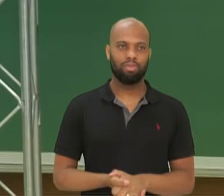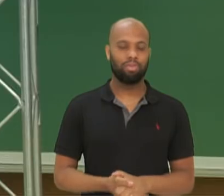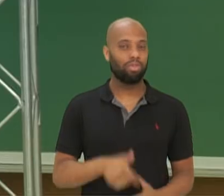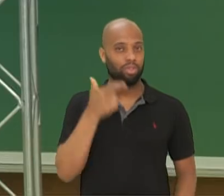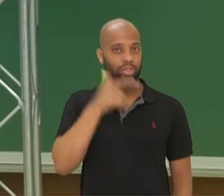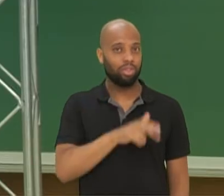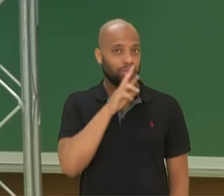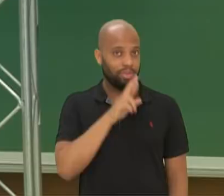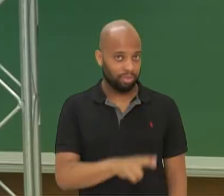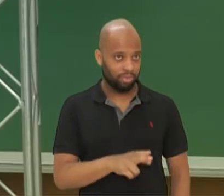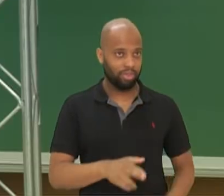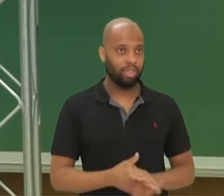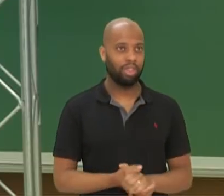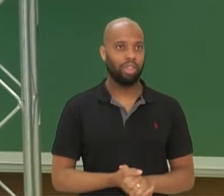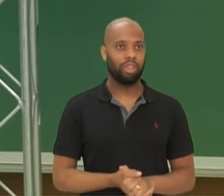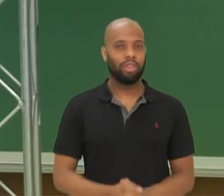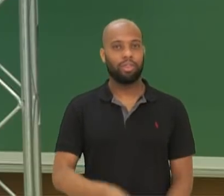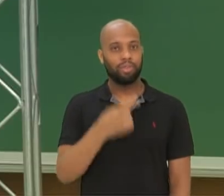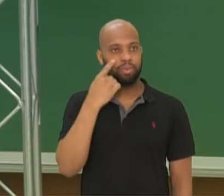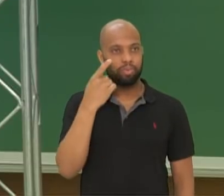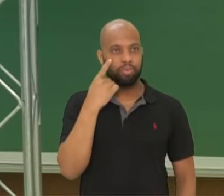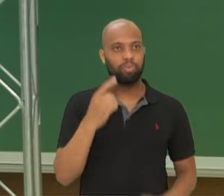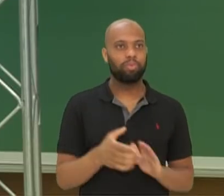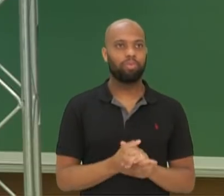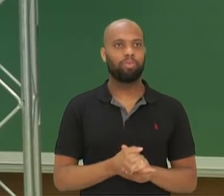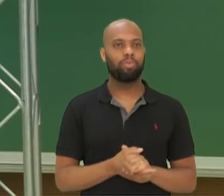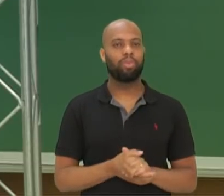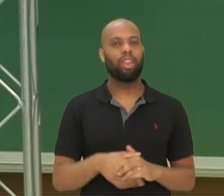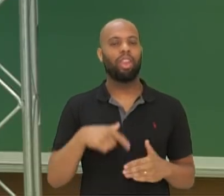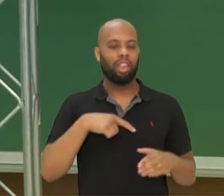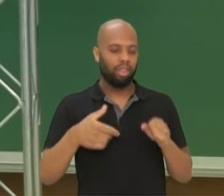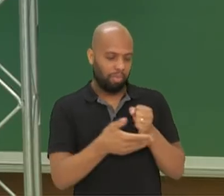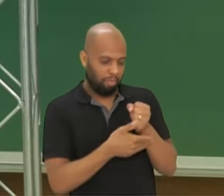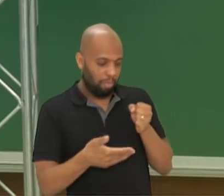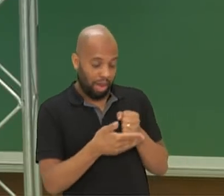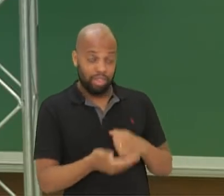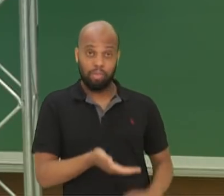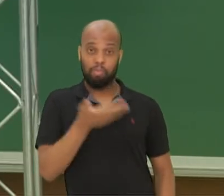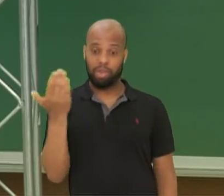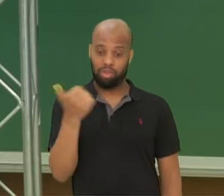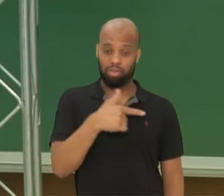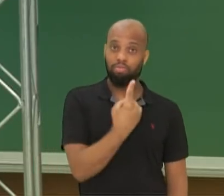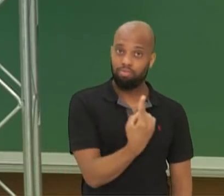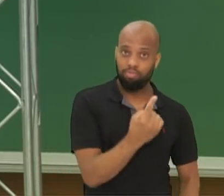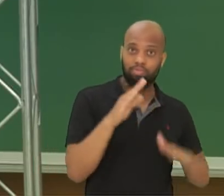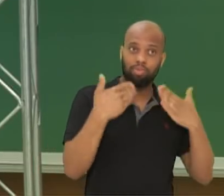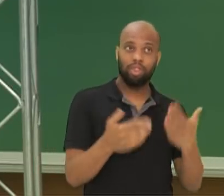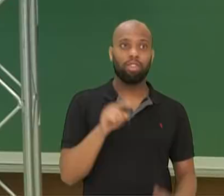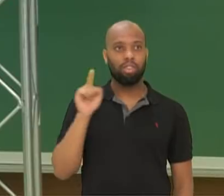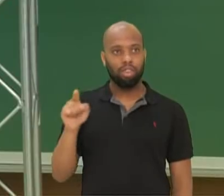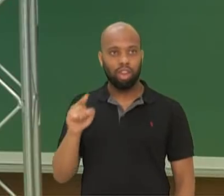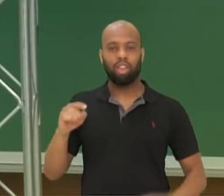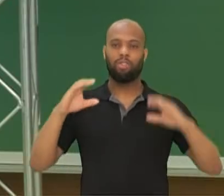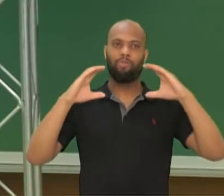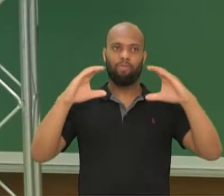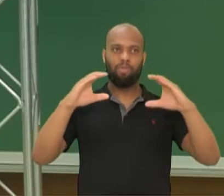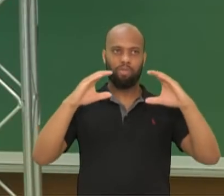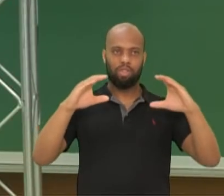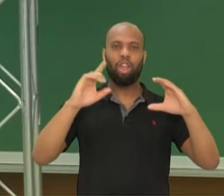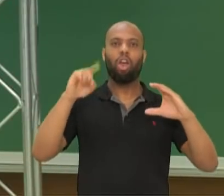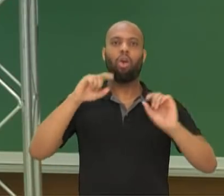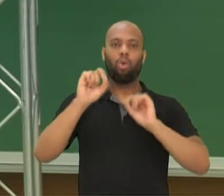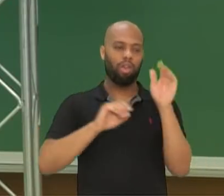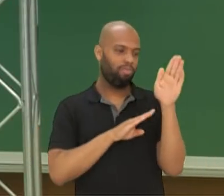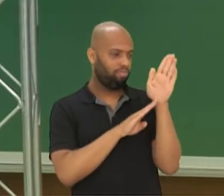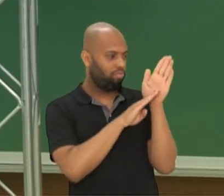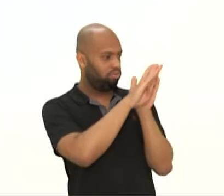Conseguiu responder? Olha só, a base é maior que 1, então essa função